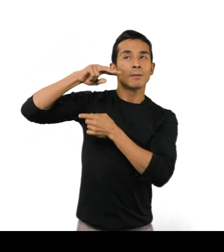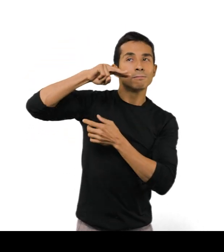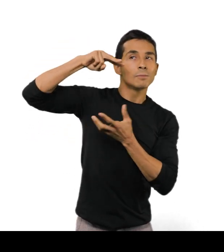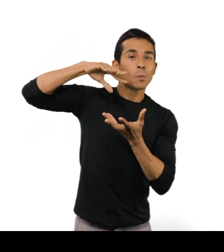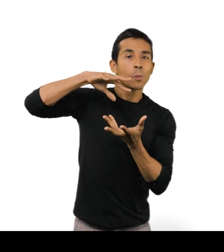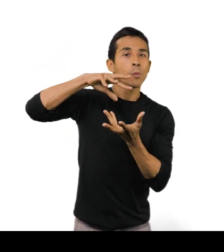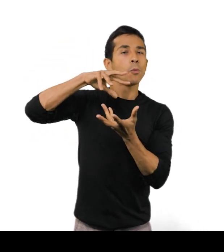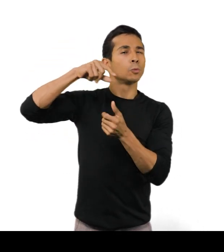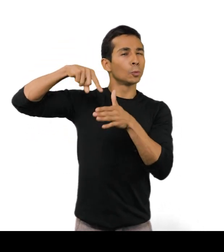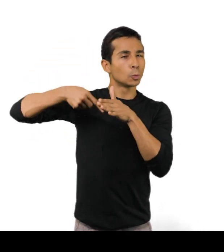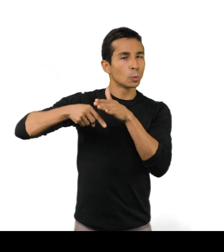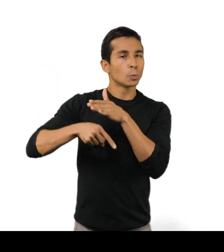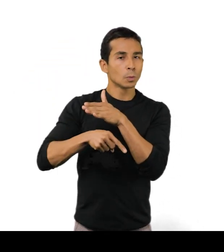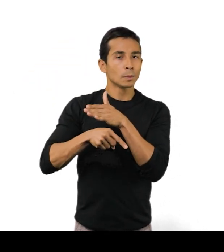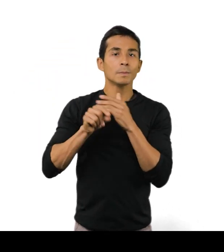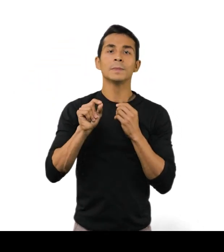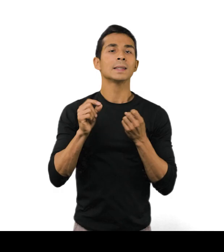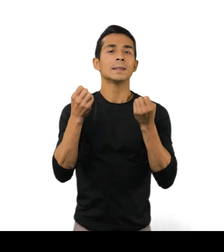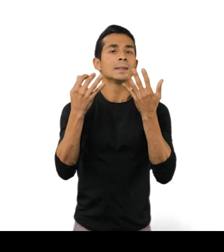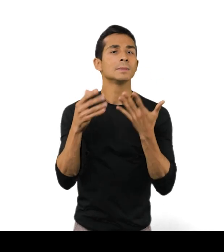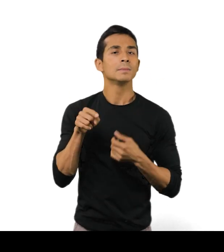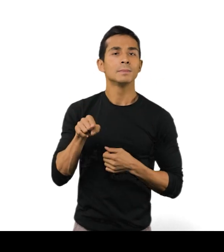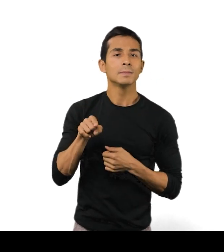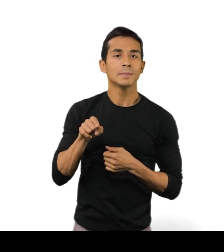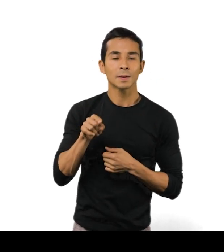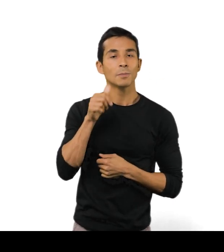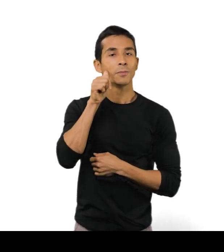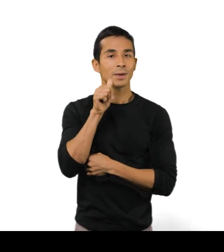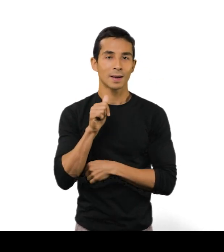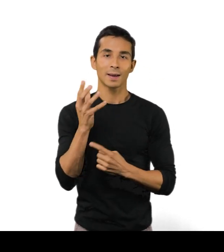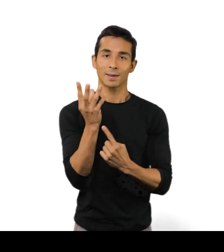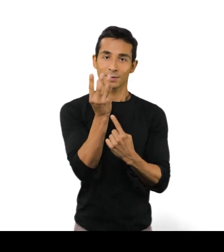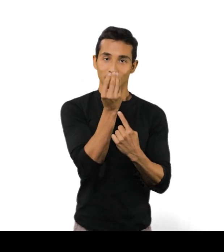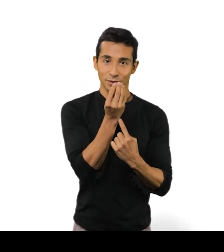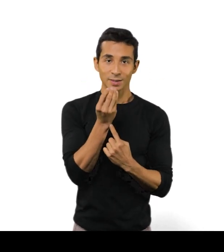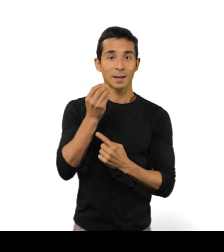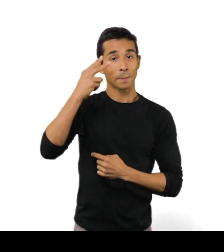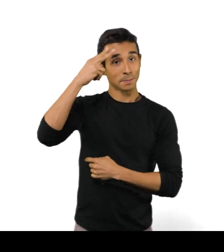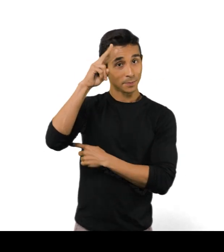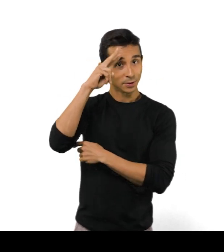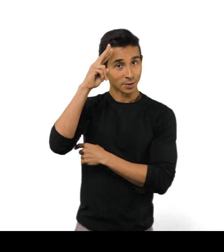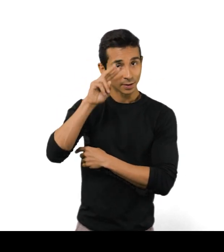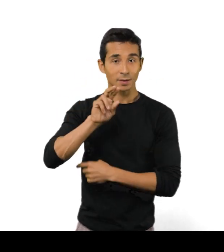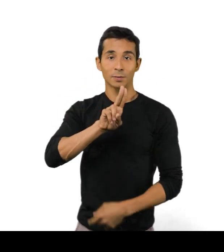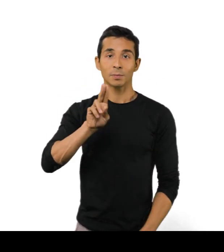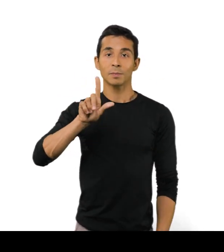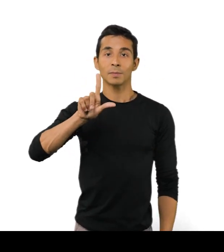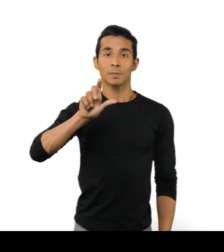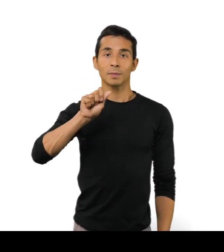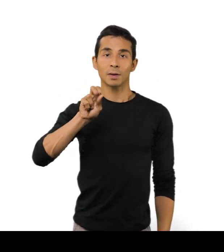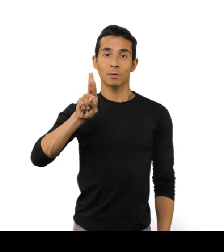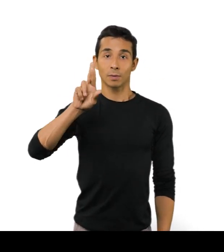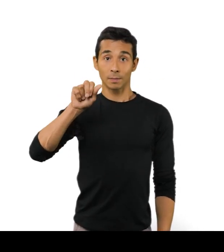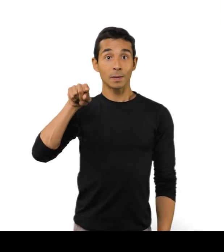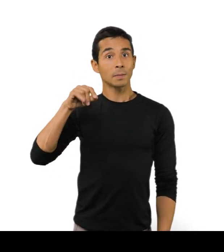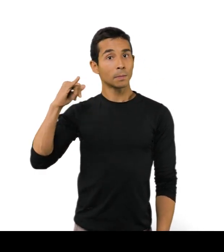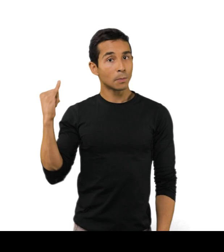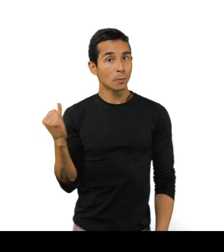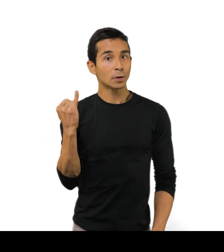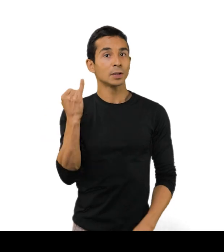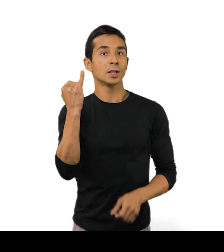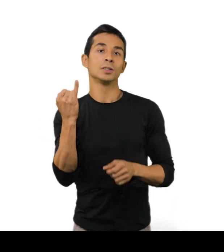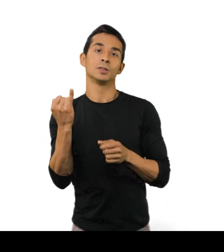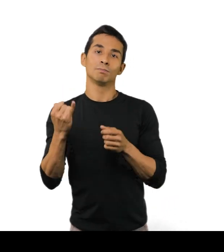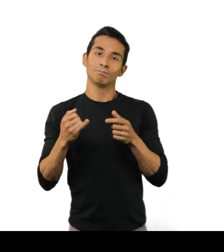ancestral complexa. Como disse Laura Anderson Barbata, artista mexicana relevante em sua